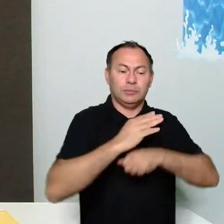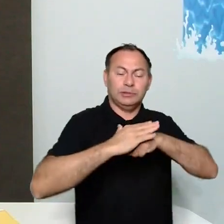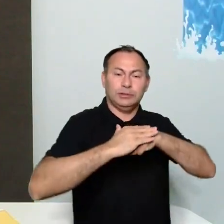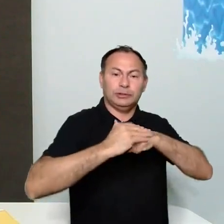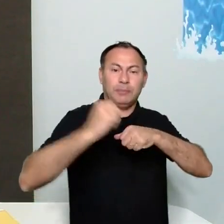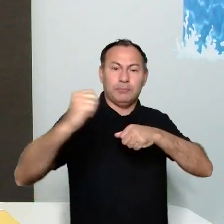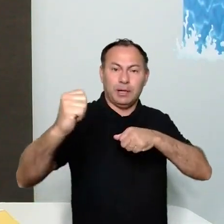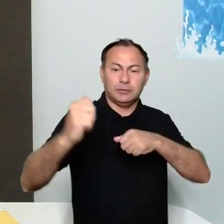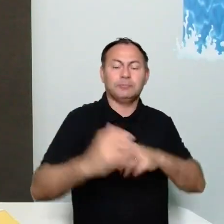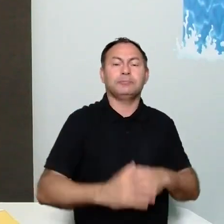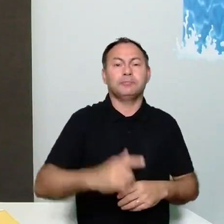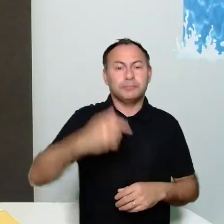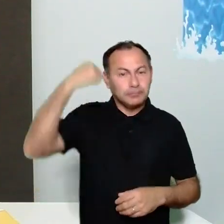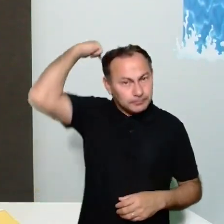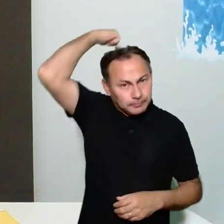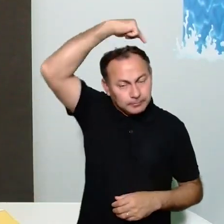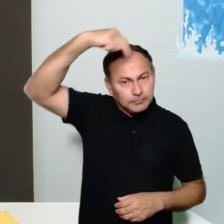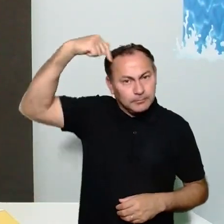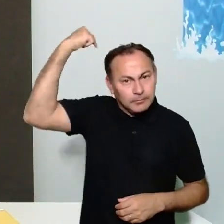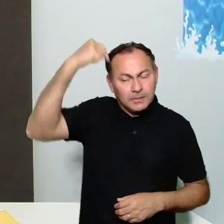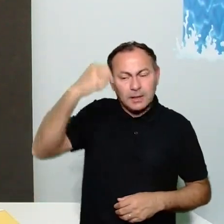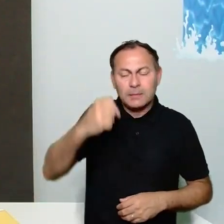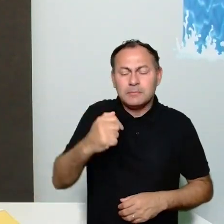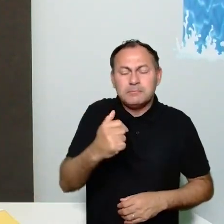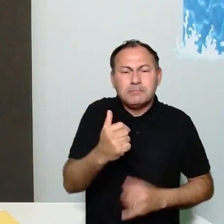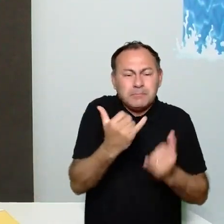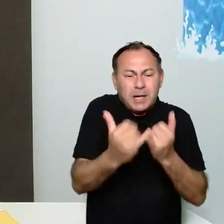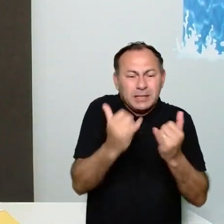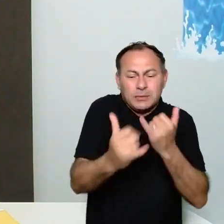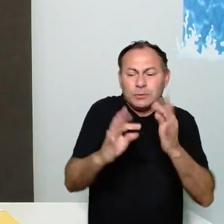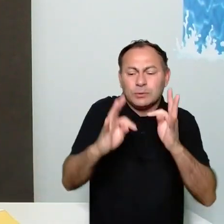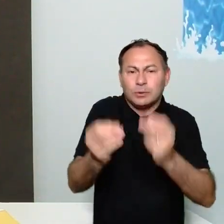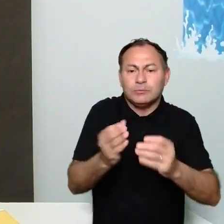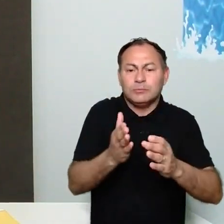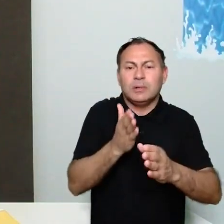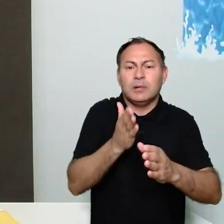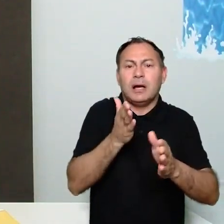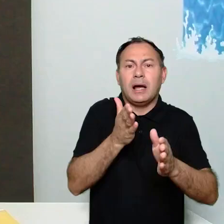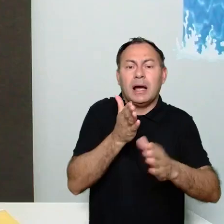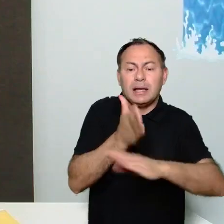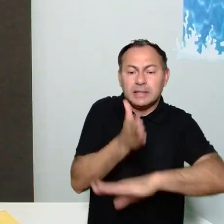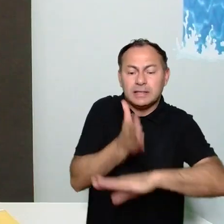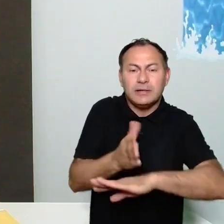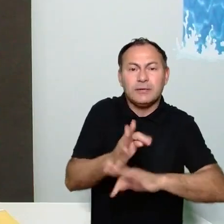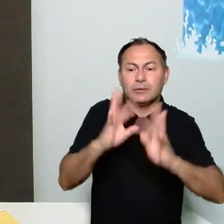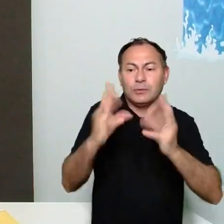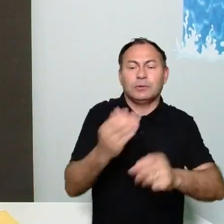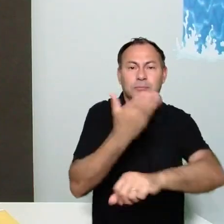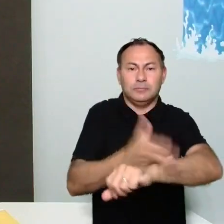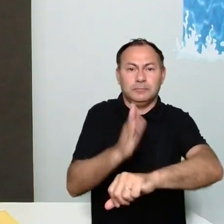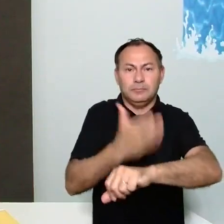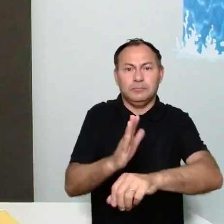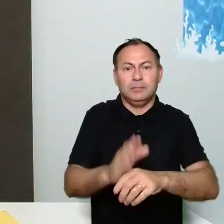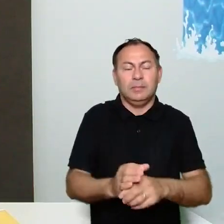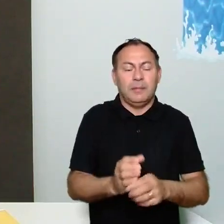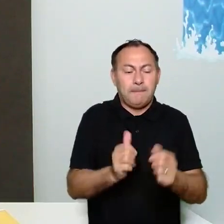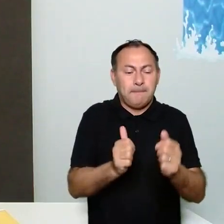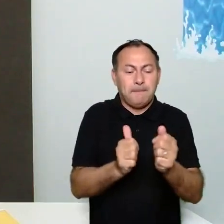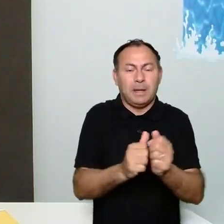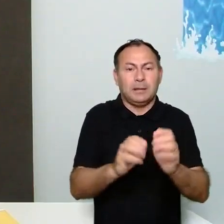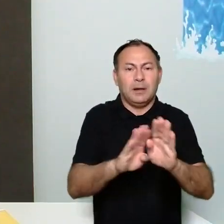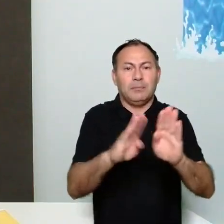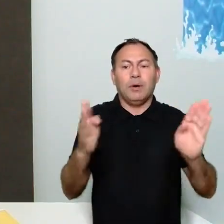chamados. Uma santidade próxima de todos, acessível e praticável, ao pé da